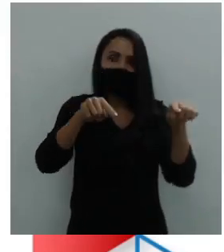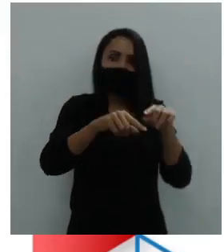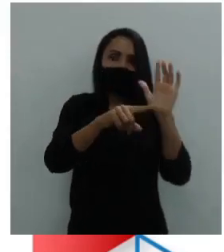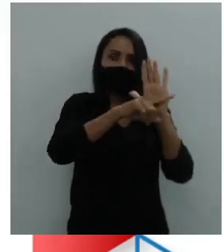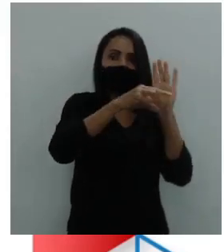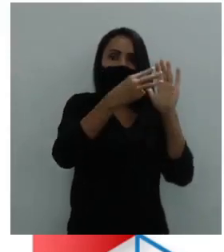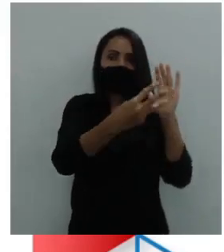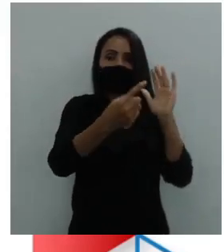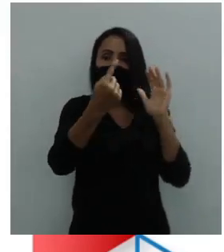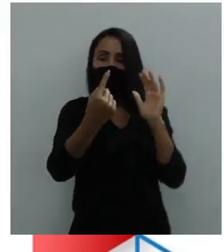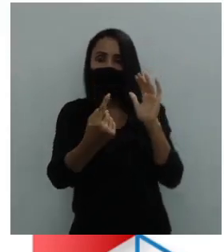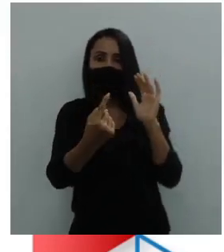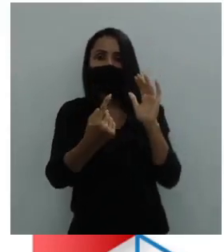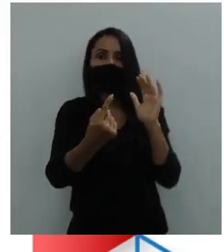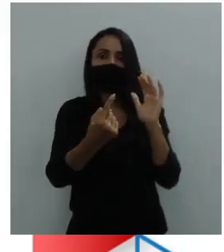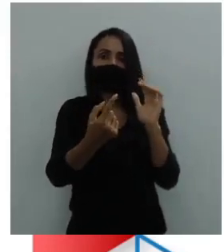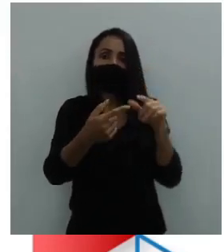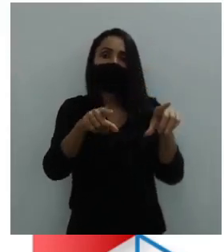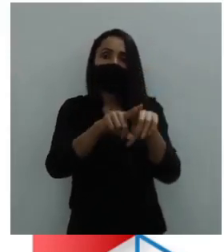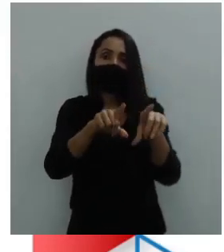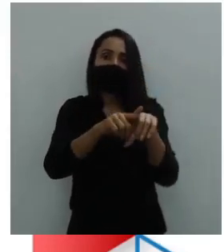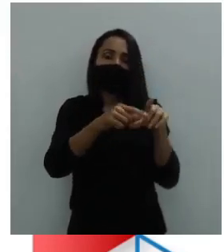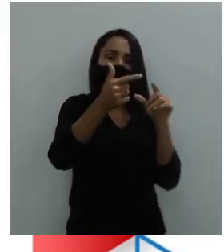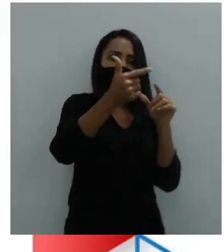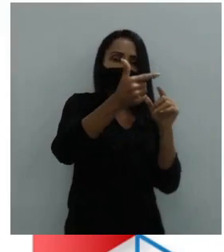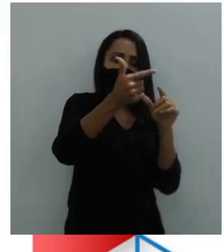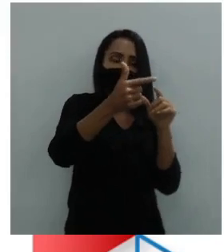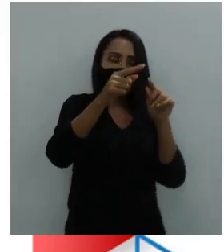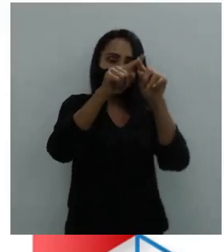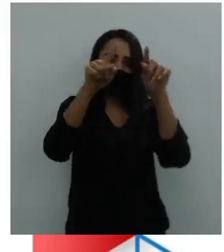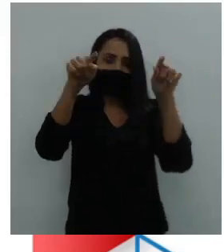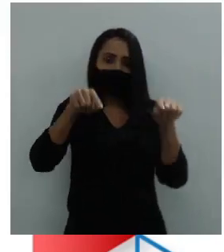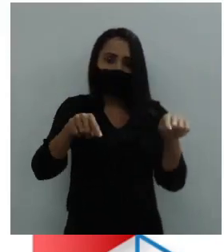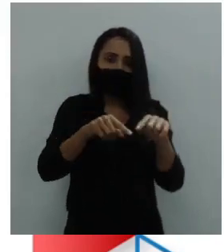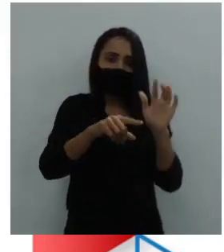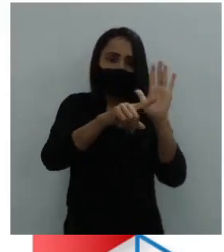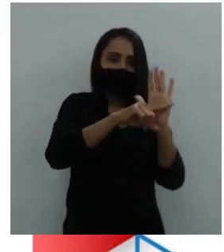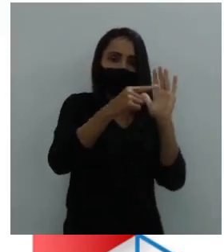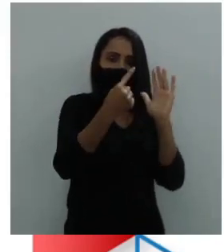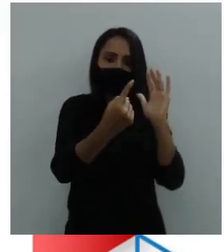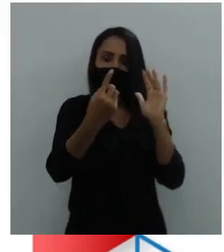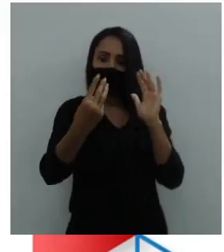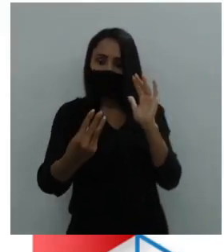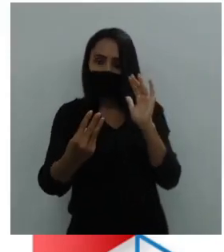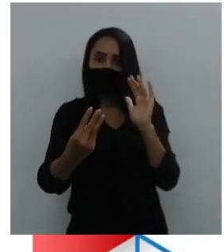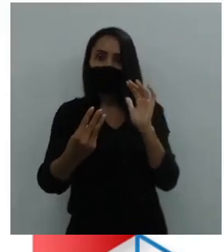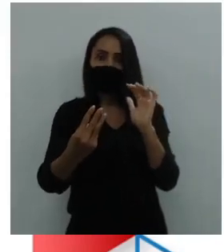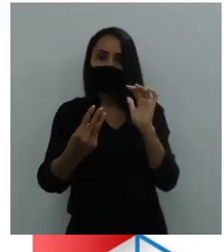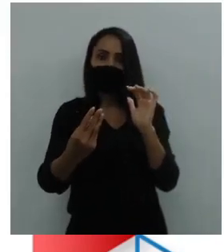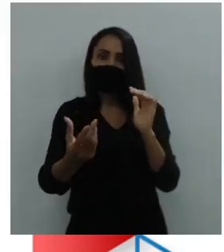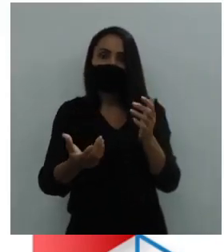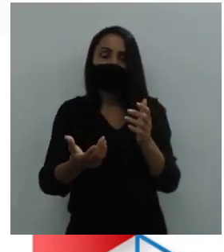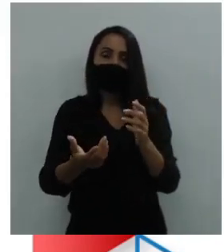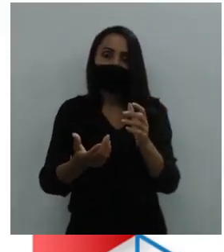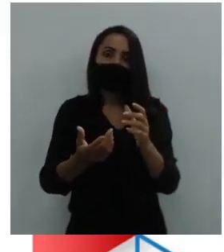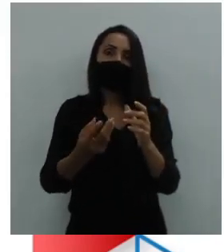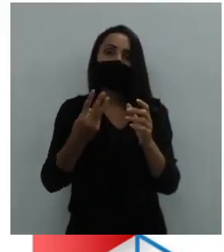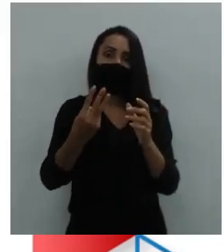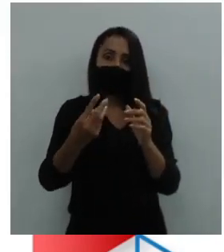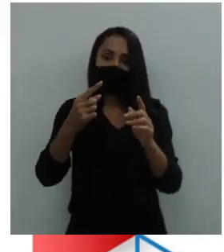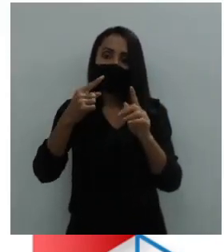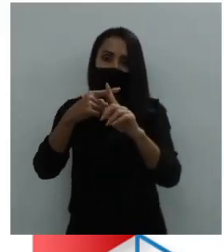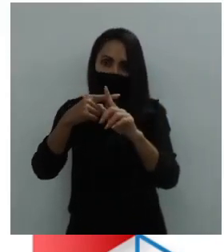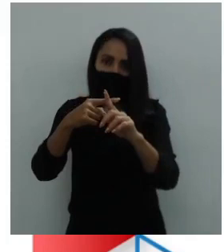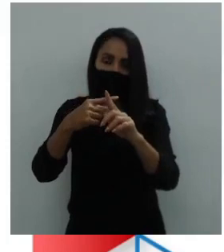1. Ele também ainda está no segundo quadrante, porque eu tenho menos 1 e 3. 3 ainda é positivo, é y